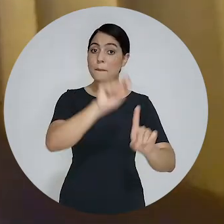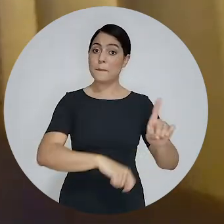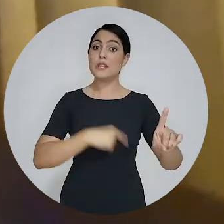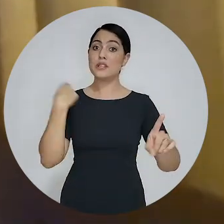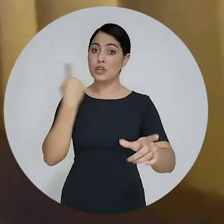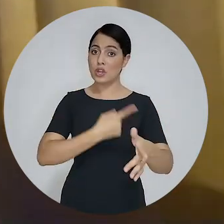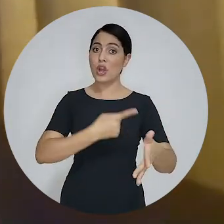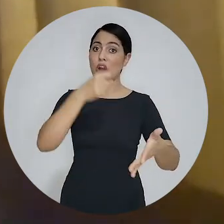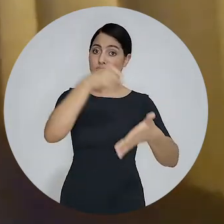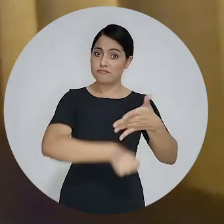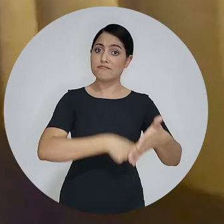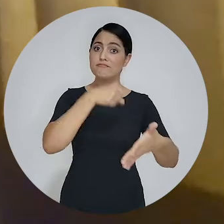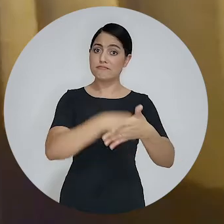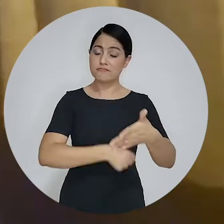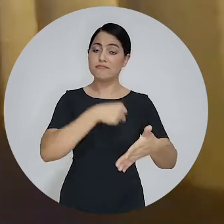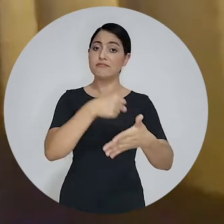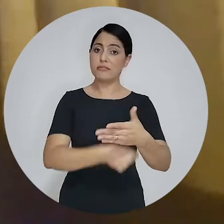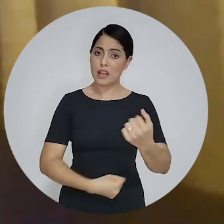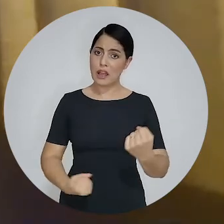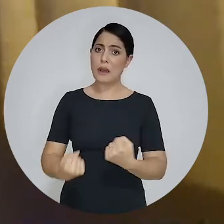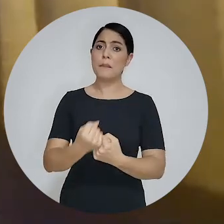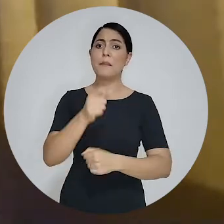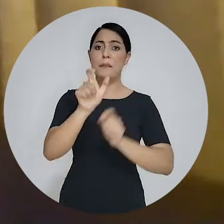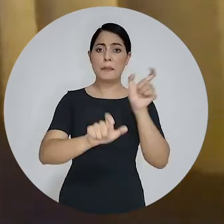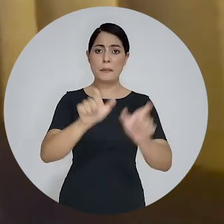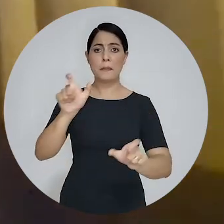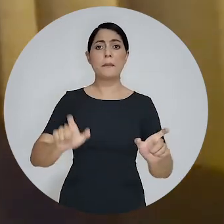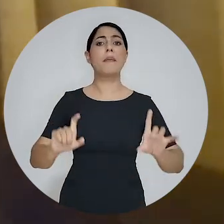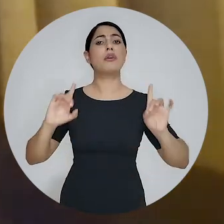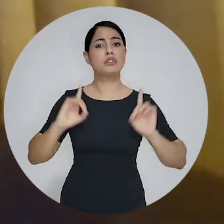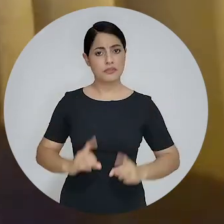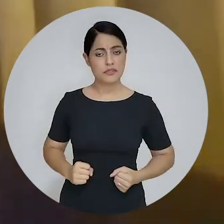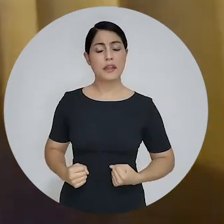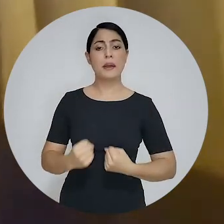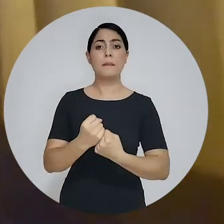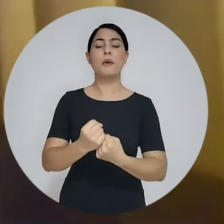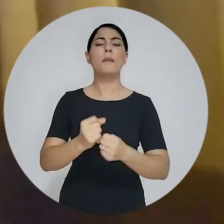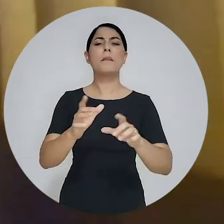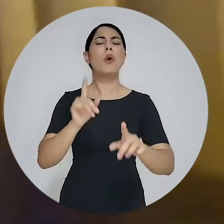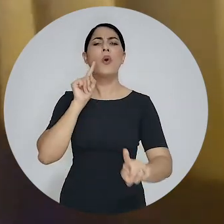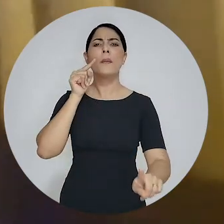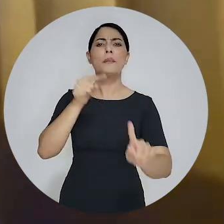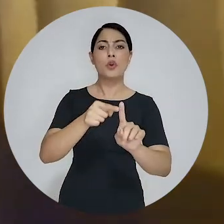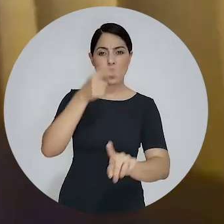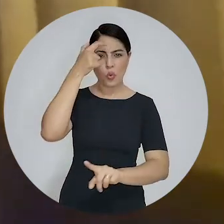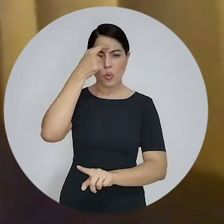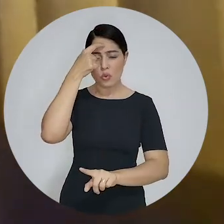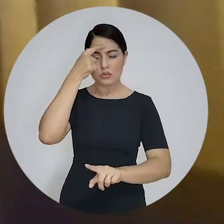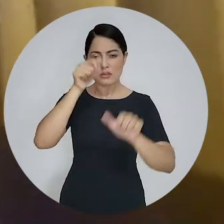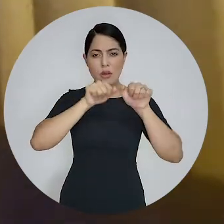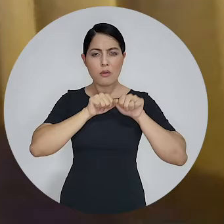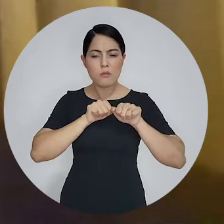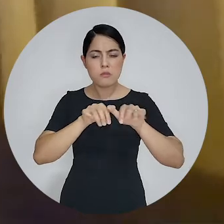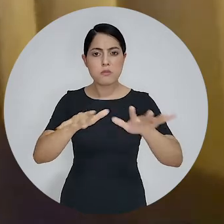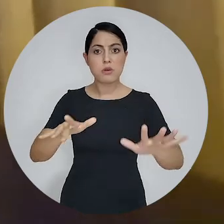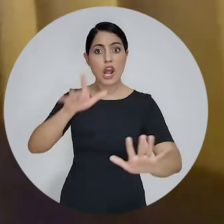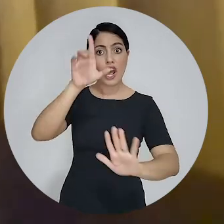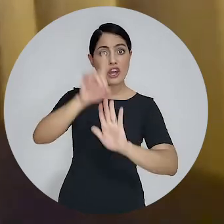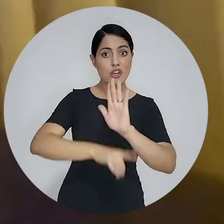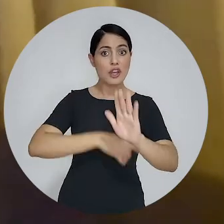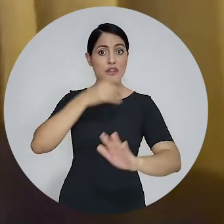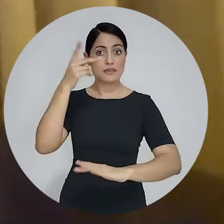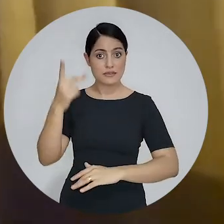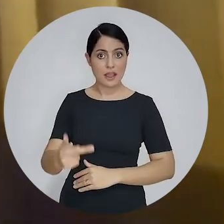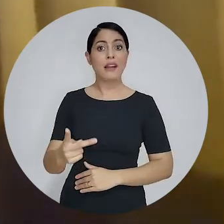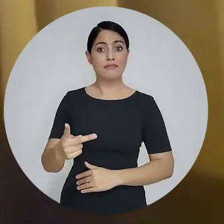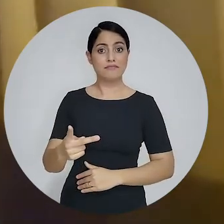desse mês de luta da pessoa com deficiência, na expectativa de que uma maior conscientização sobre